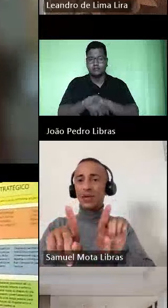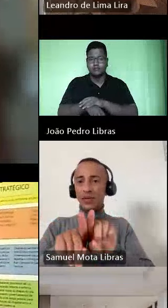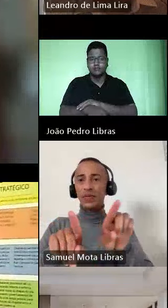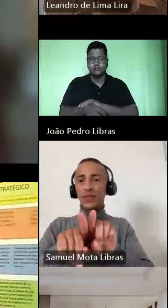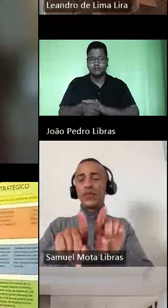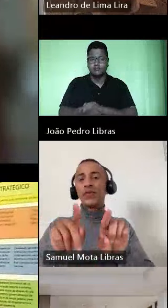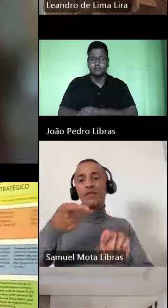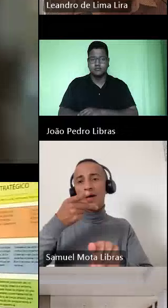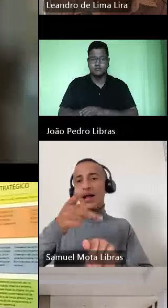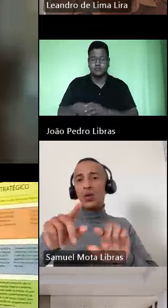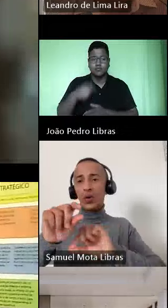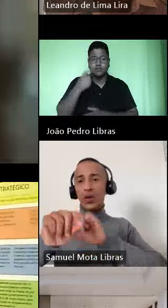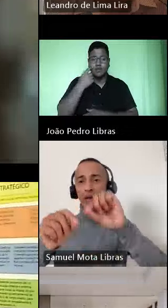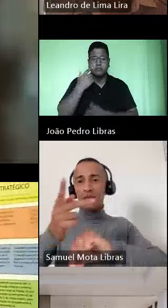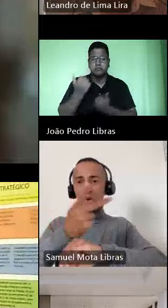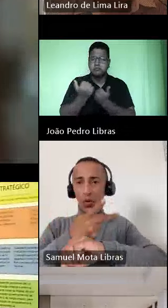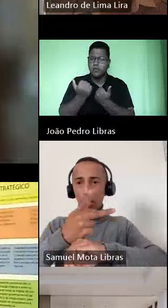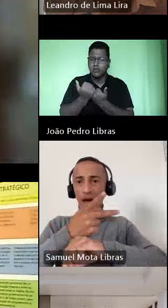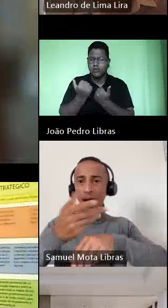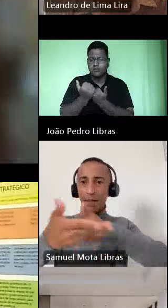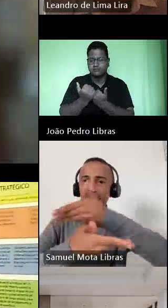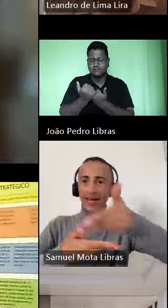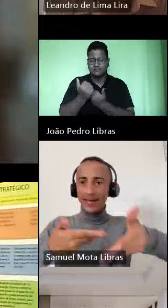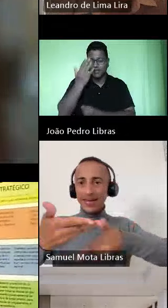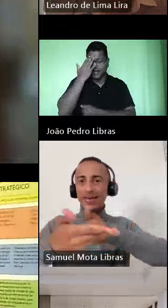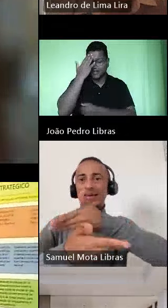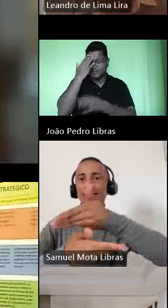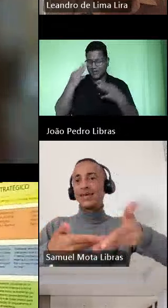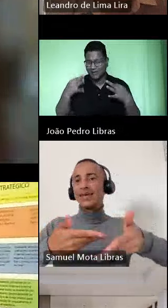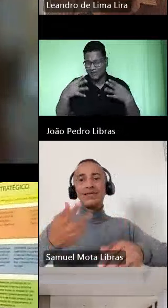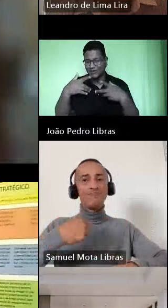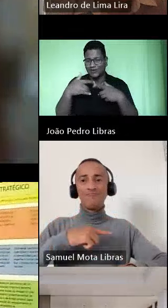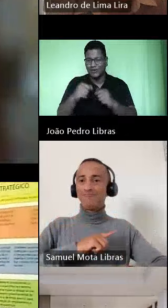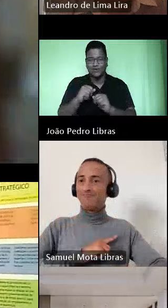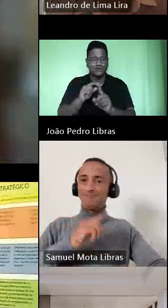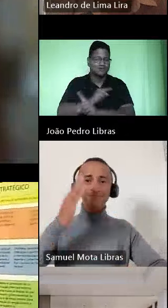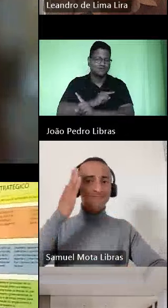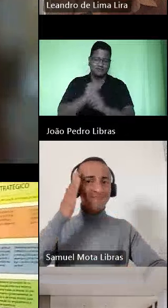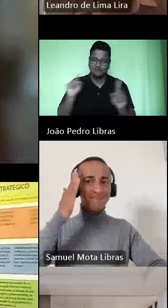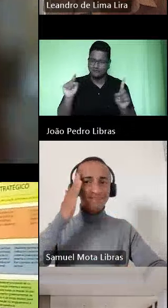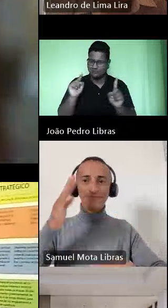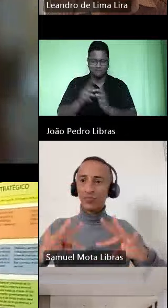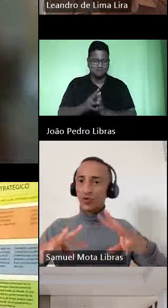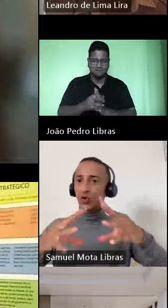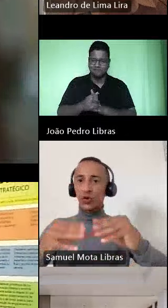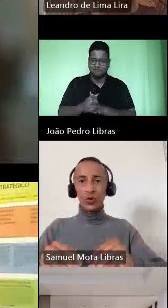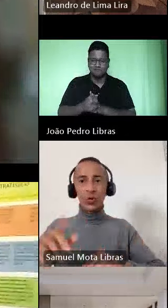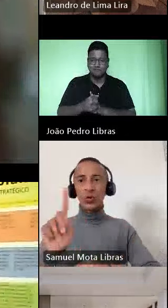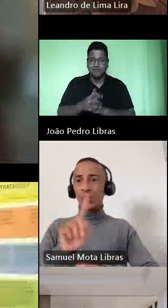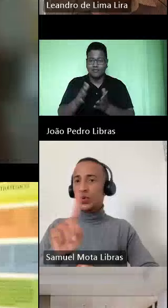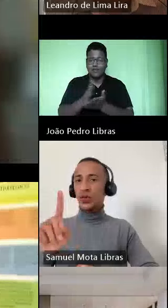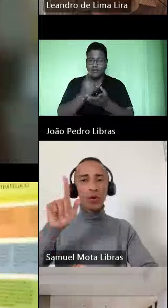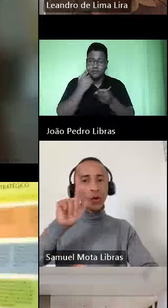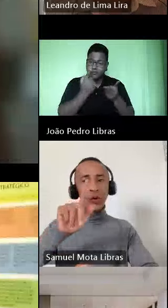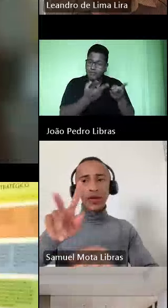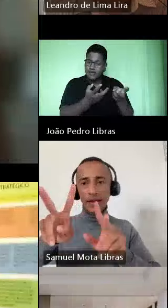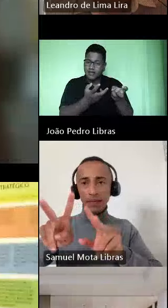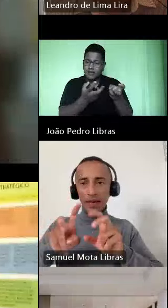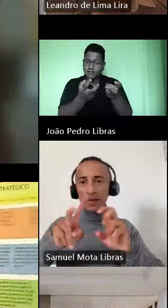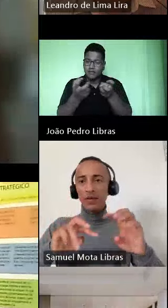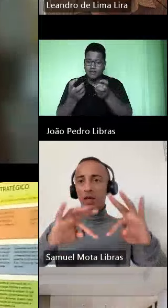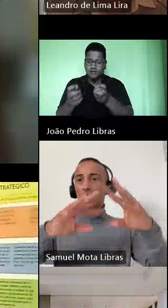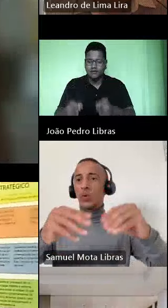buscar parcerias sabe a gente não vai saber de tudo mesmo a gente não vai conseguir eh identificar todos os riscos aos